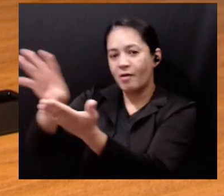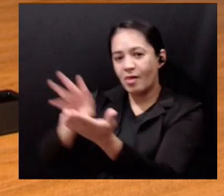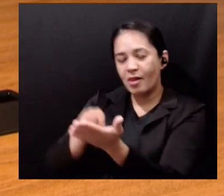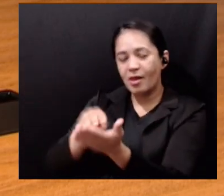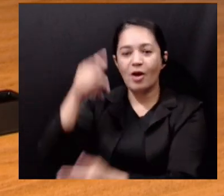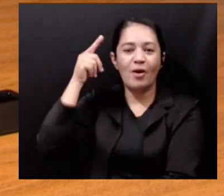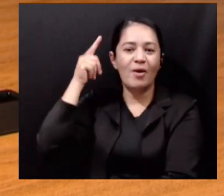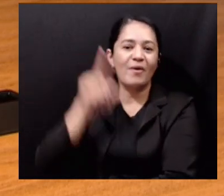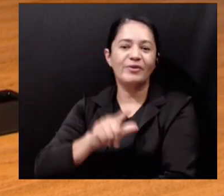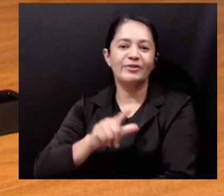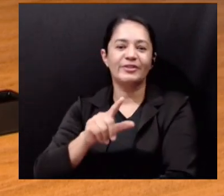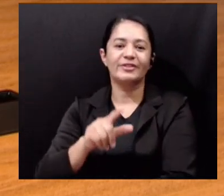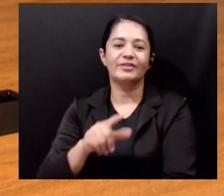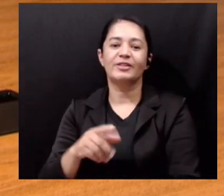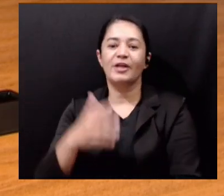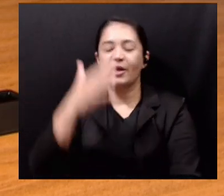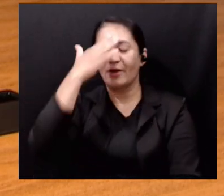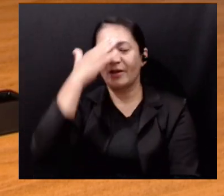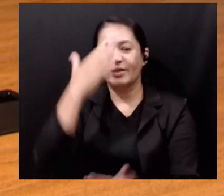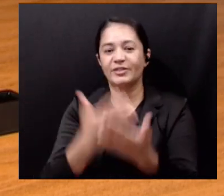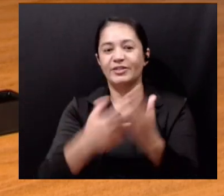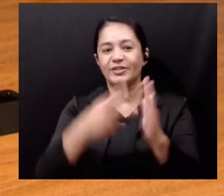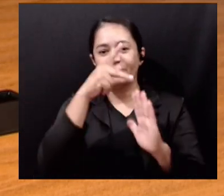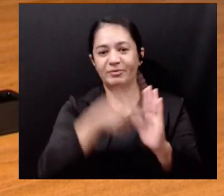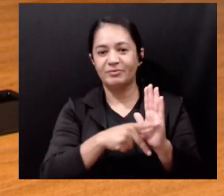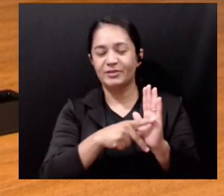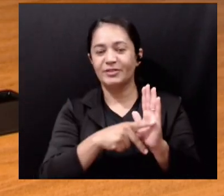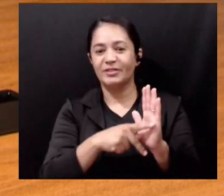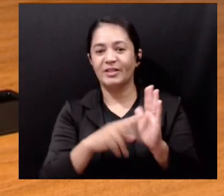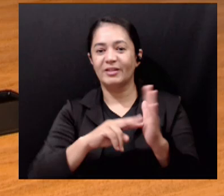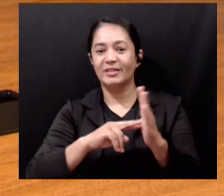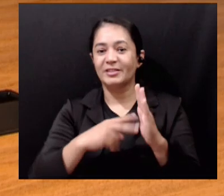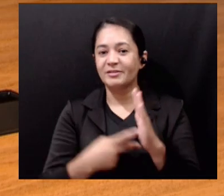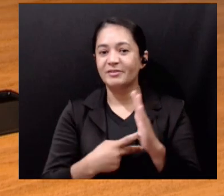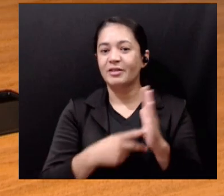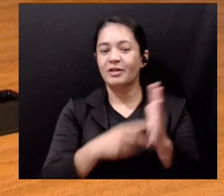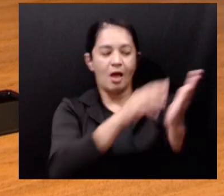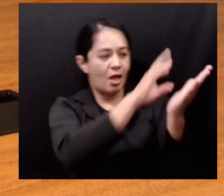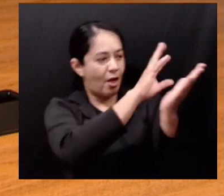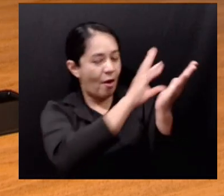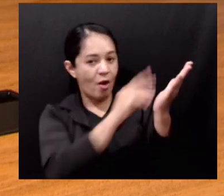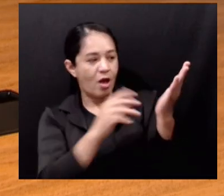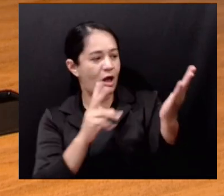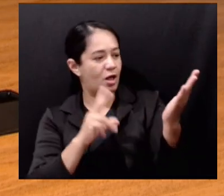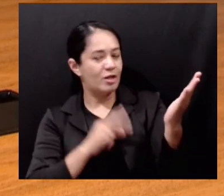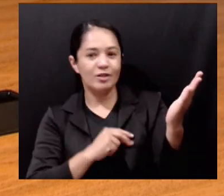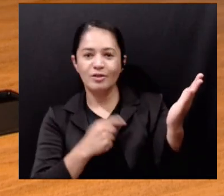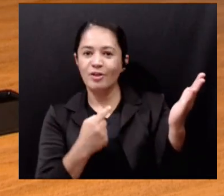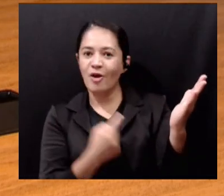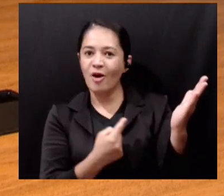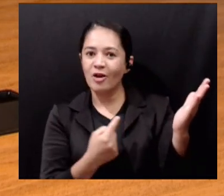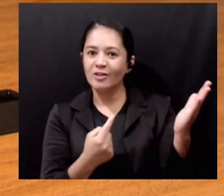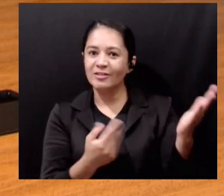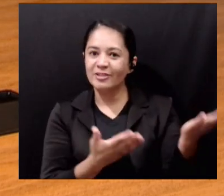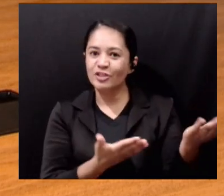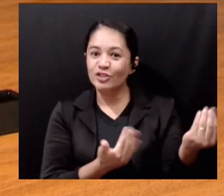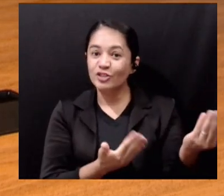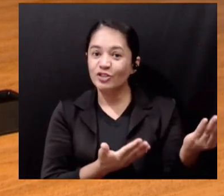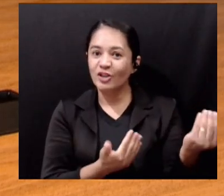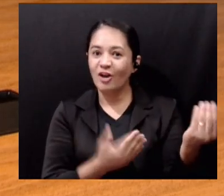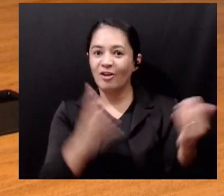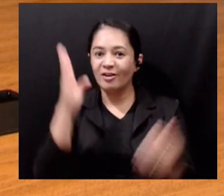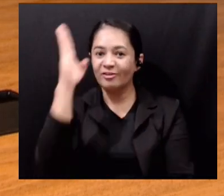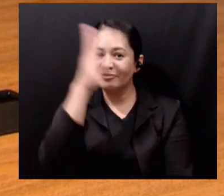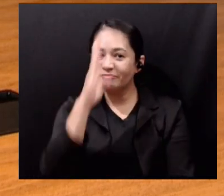que esse projeto serve como uma grande inspiração para quem quer que veja, saber, nossa, um monte de garotos brasileiros conseguiram fazer isso,